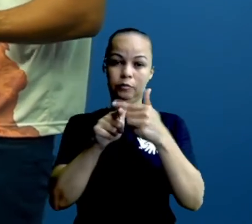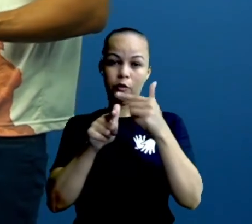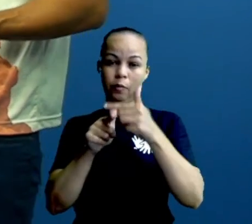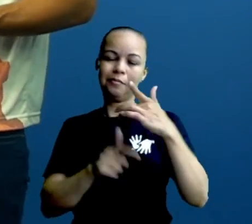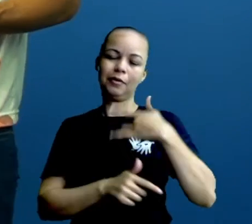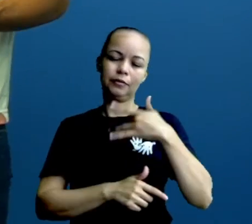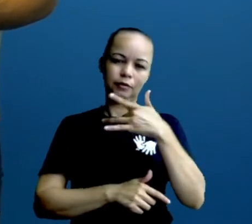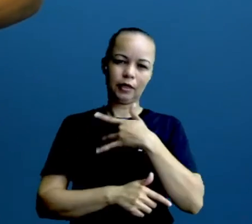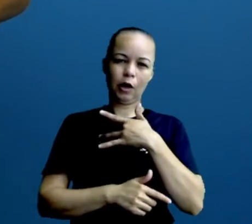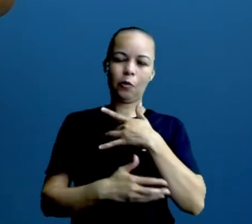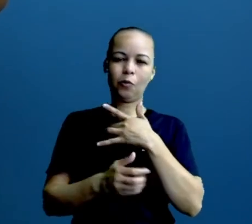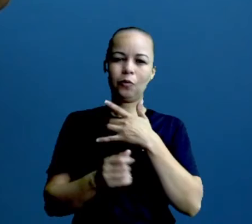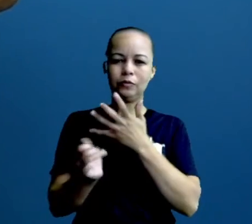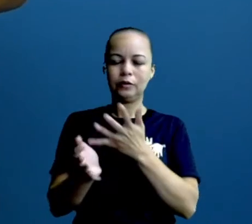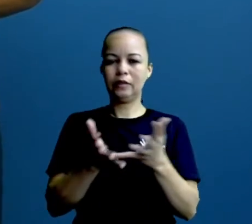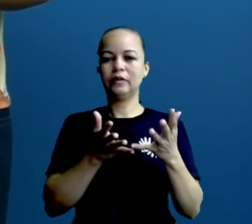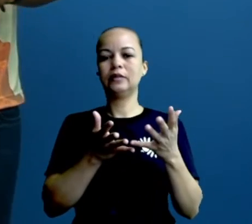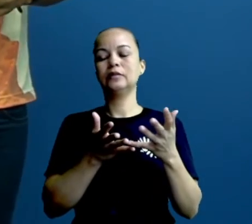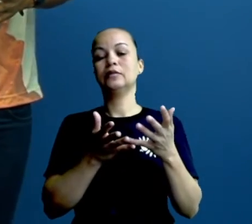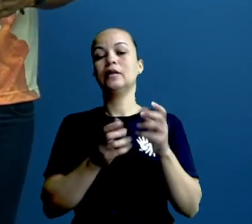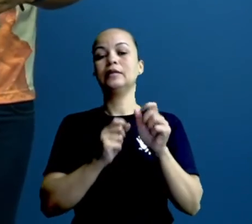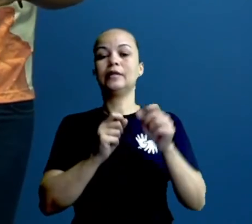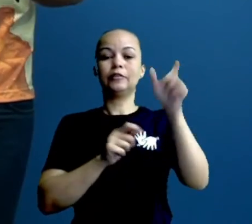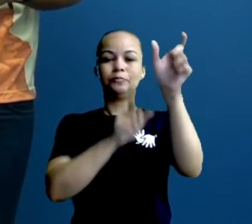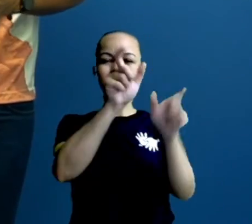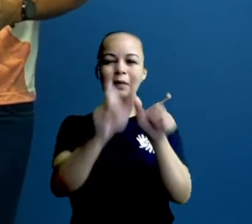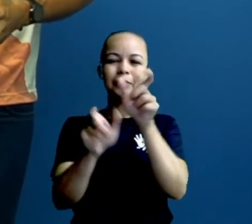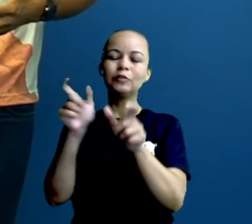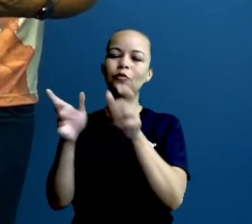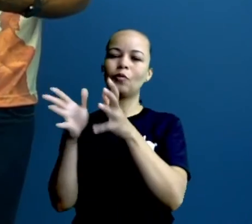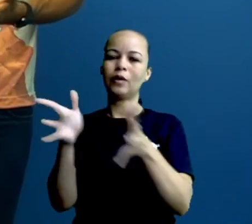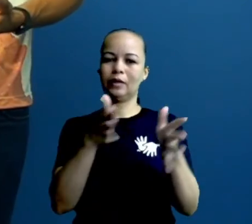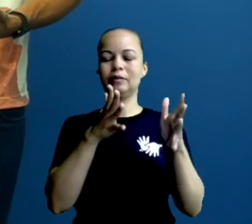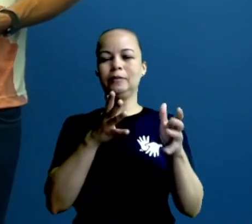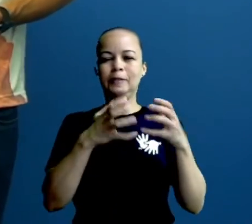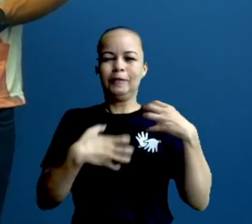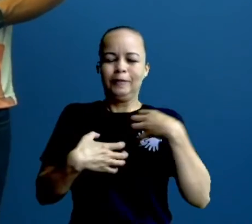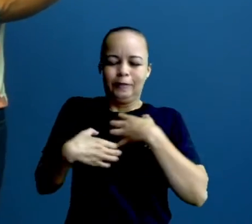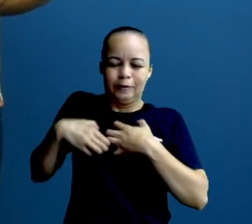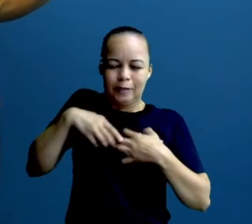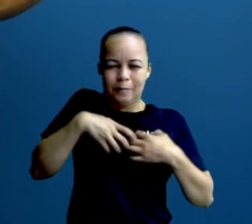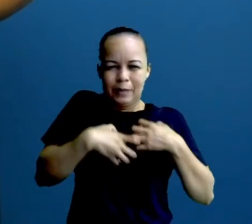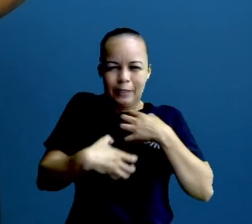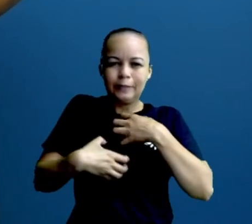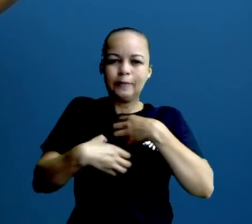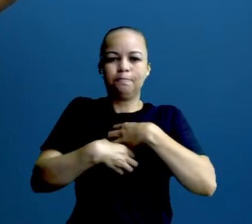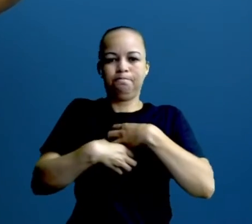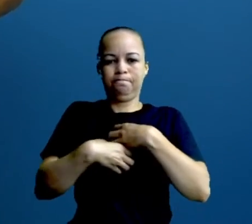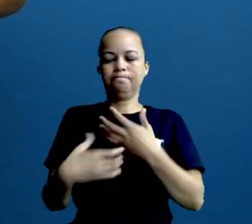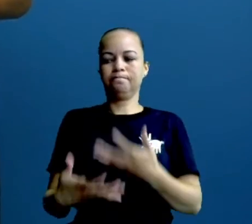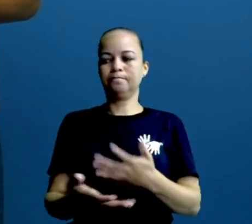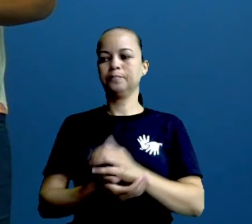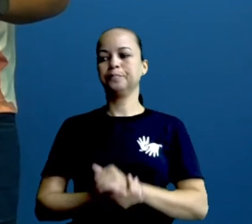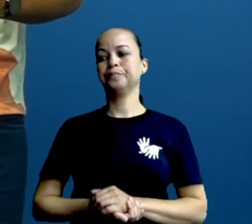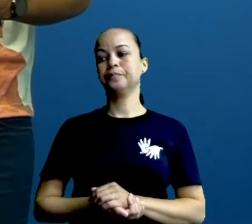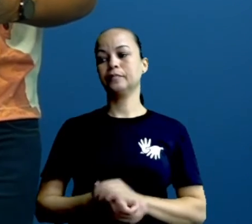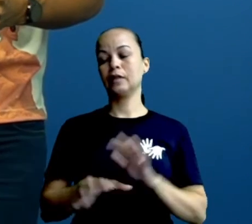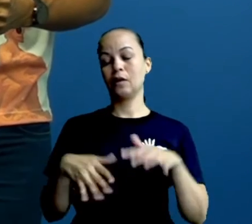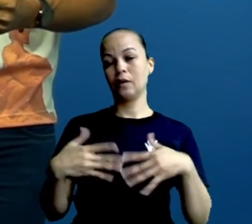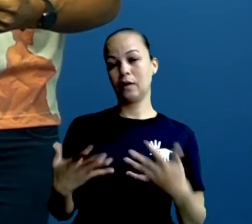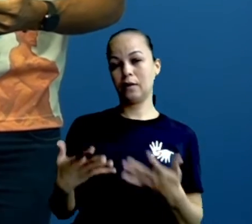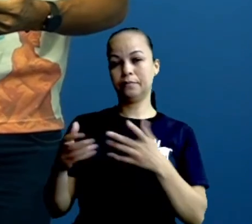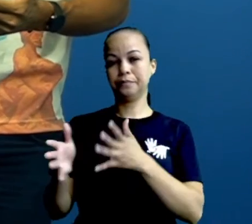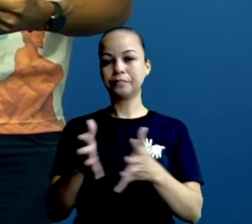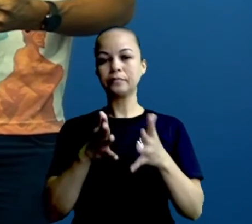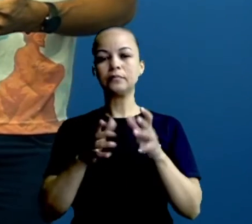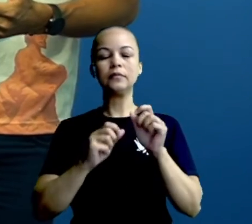de saúde, tá certo? E levando essas pessoas muitas vezes a um estado depressivo, a um estado de depressão. E quais seriam os